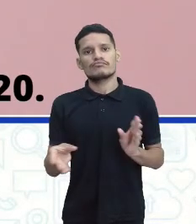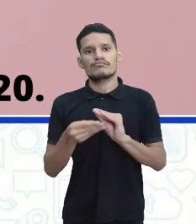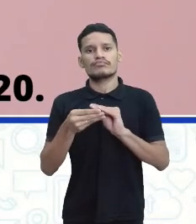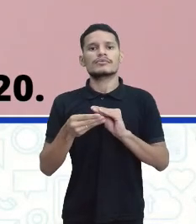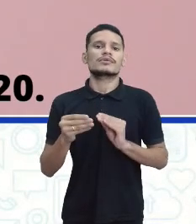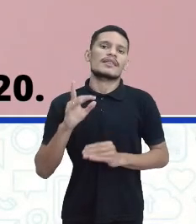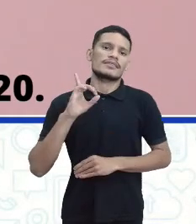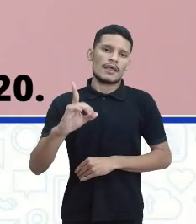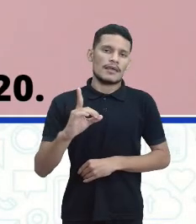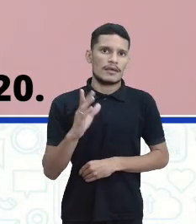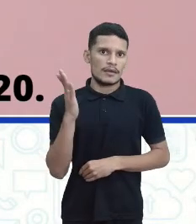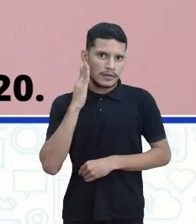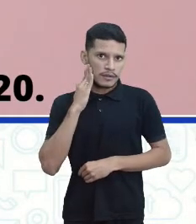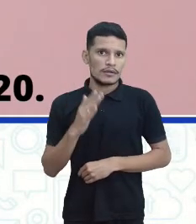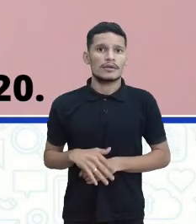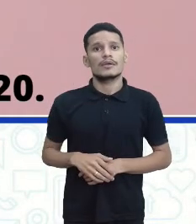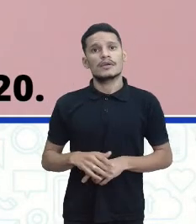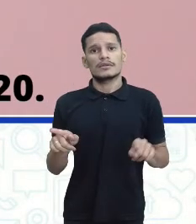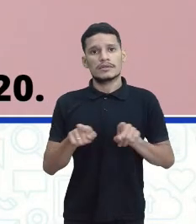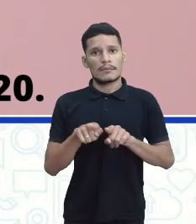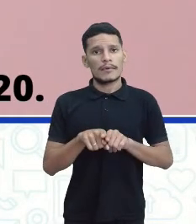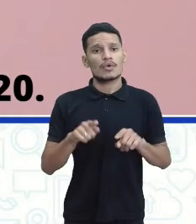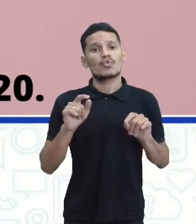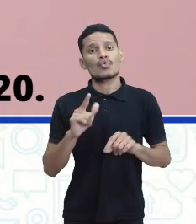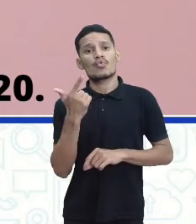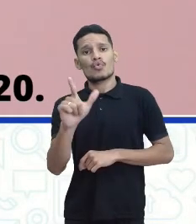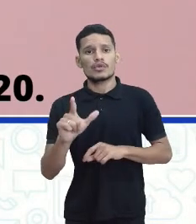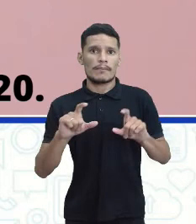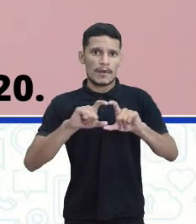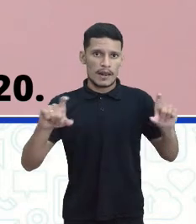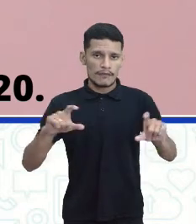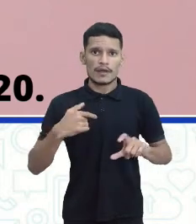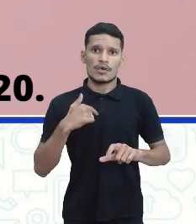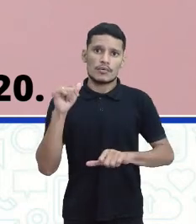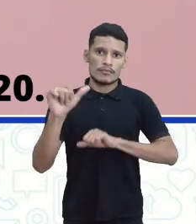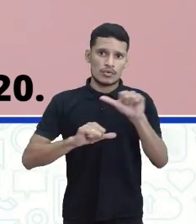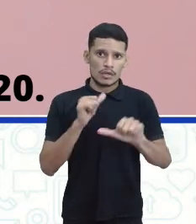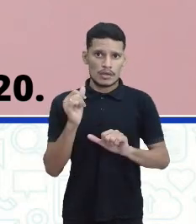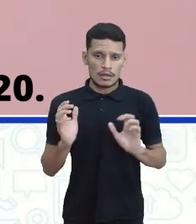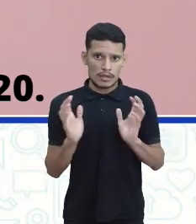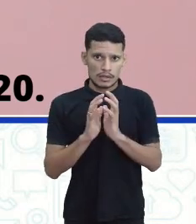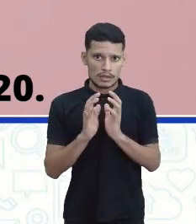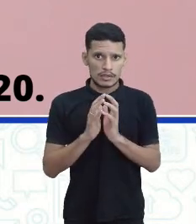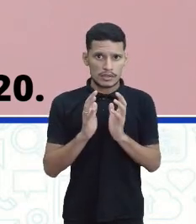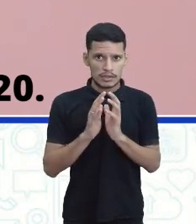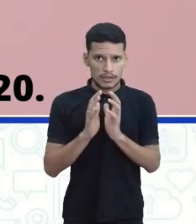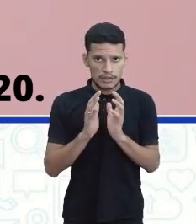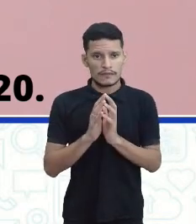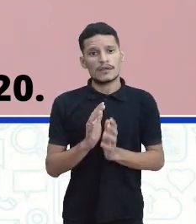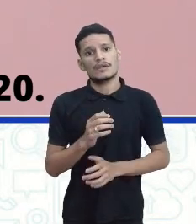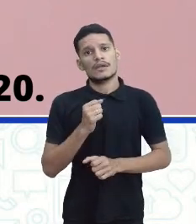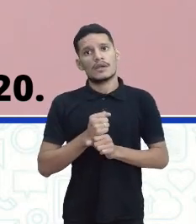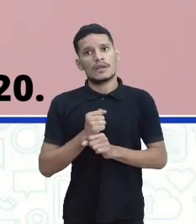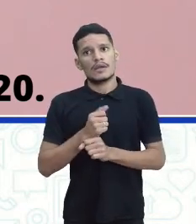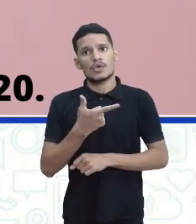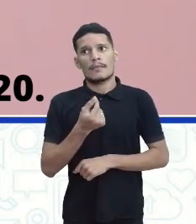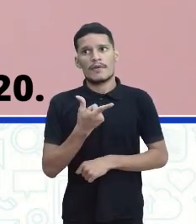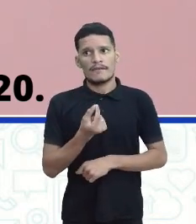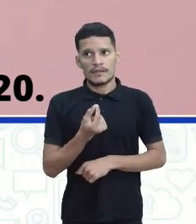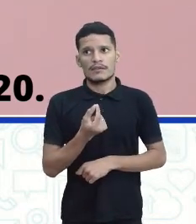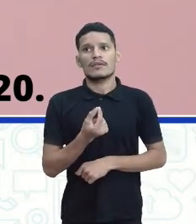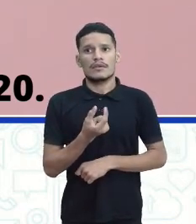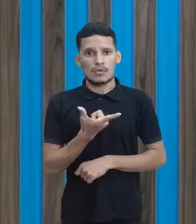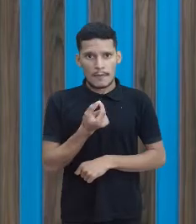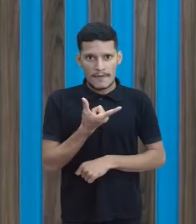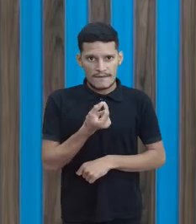move, aqui, I moved to Recife in 2020. Eu me mudei para Recife em 2020, na verdade eu agora